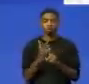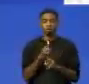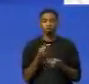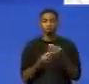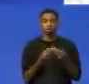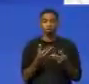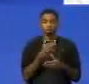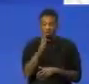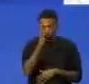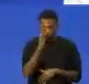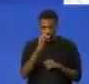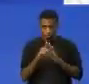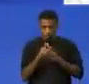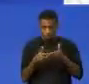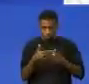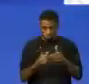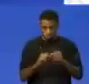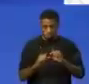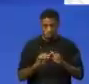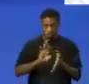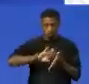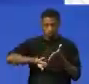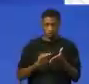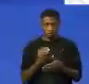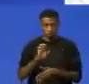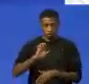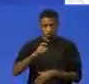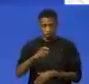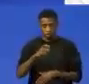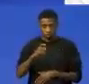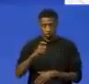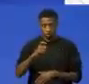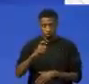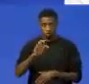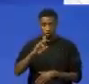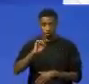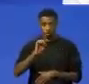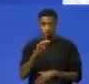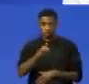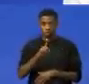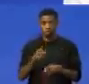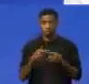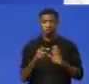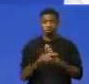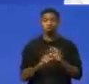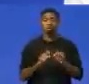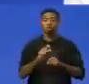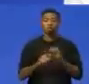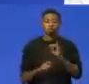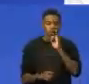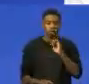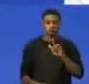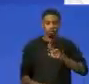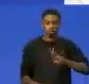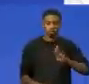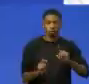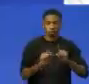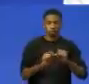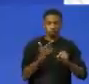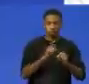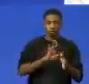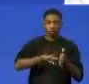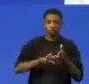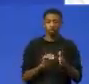por plantas num processo de extração. A pergunta dele, qual deve ser a solução para a extração